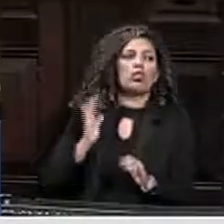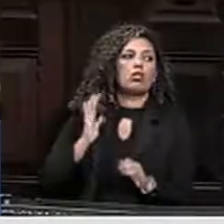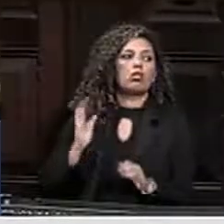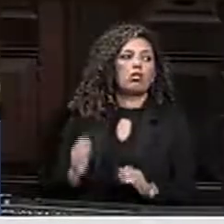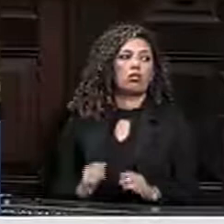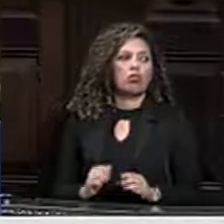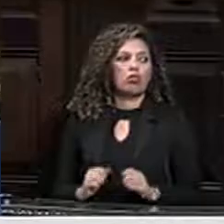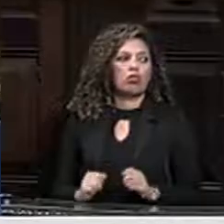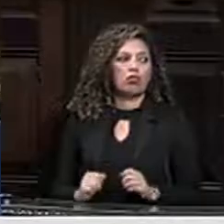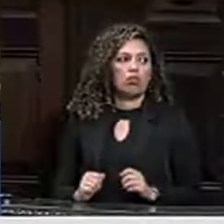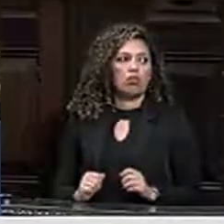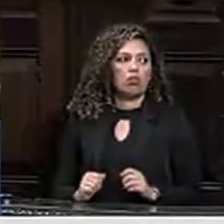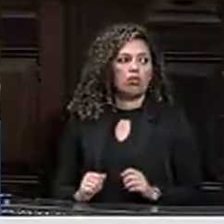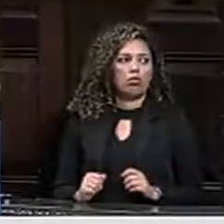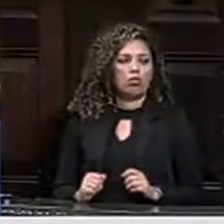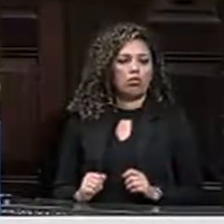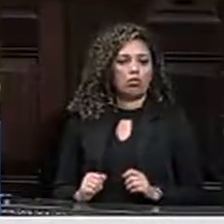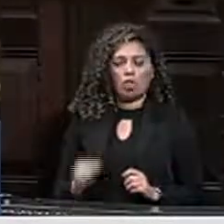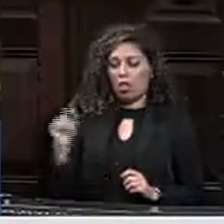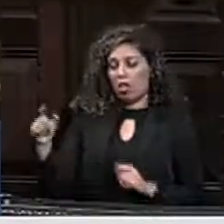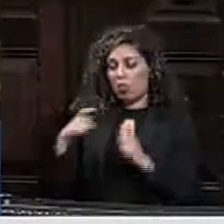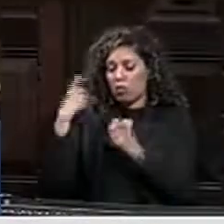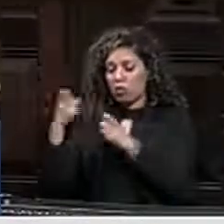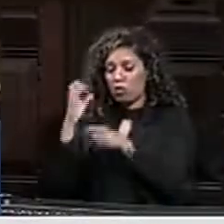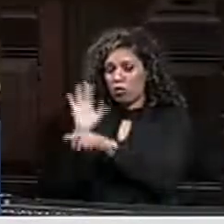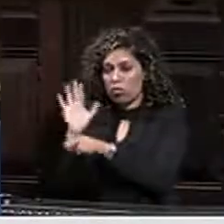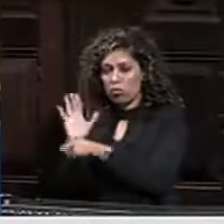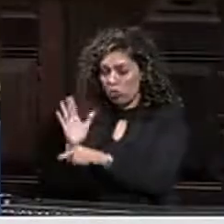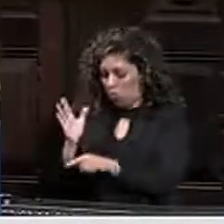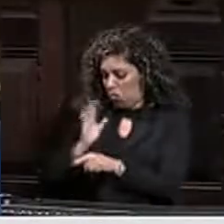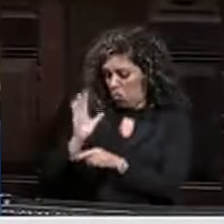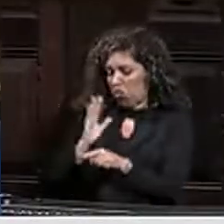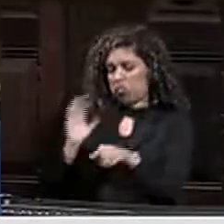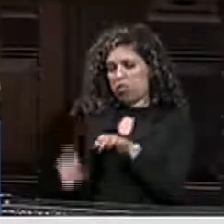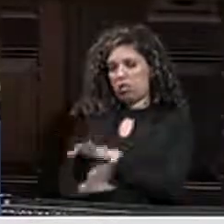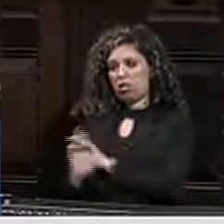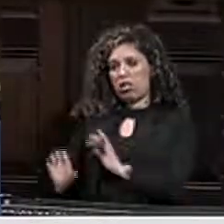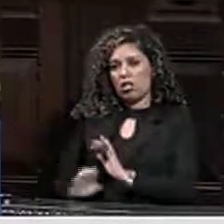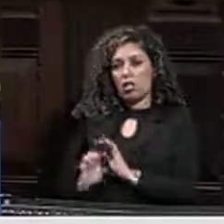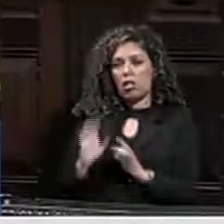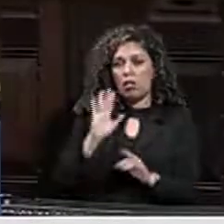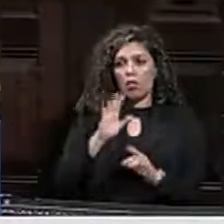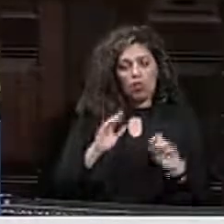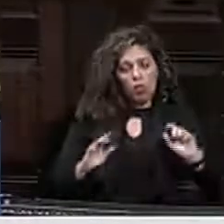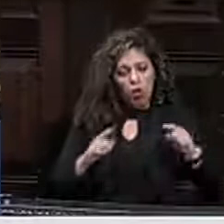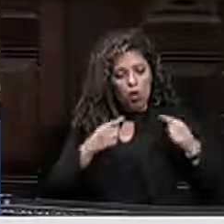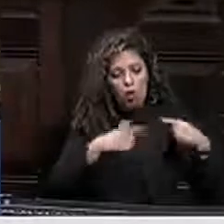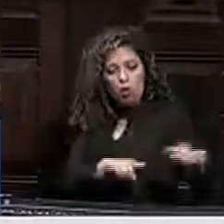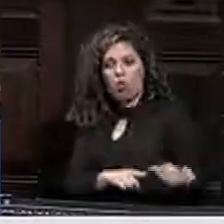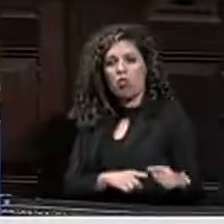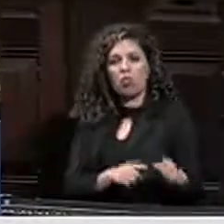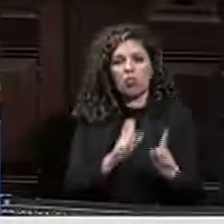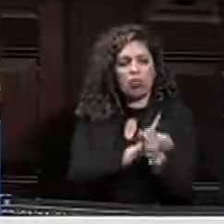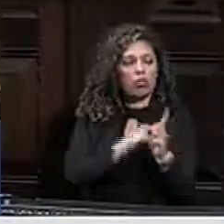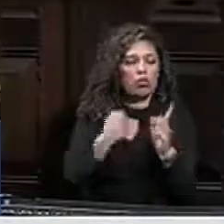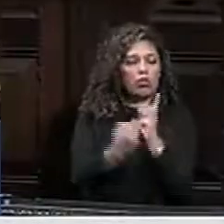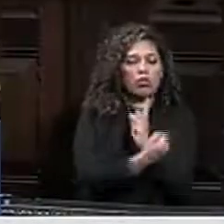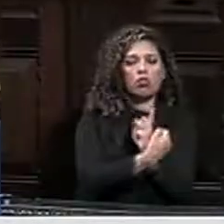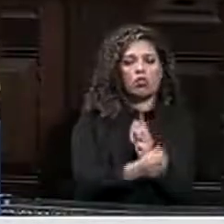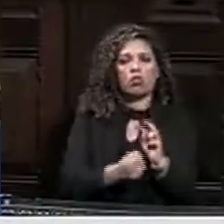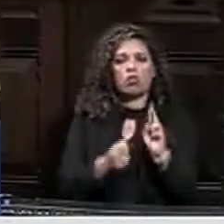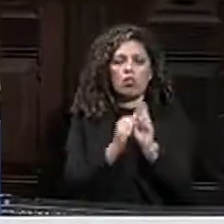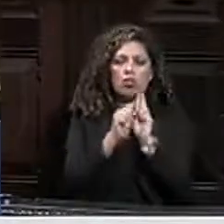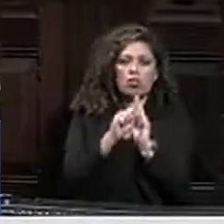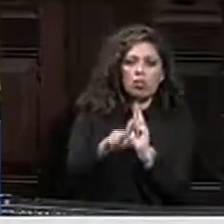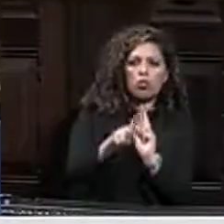e arroxo, garrote arrochado exatamente no pescoço do servidor